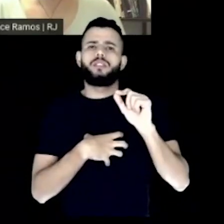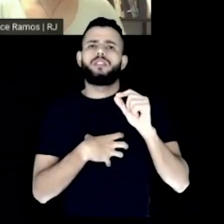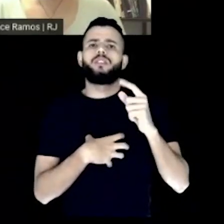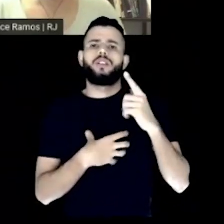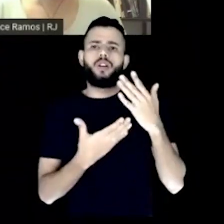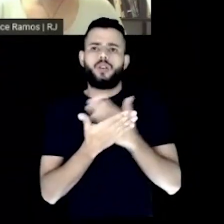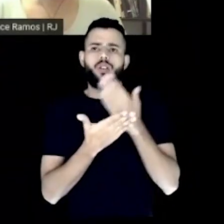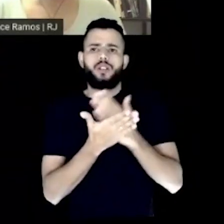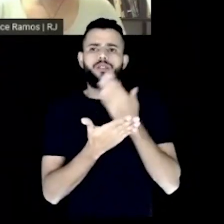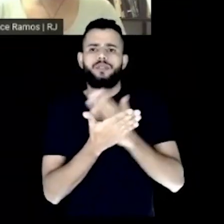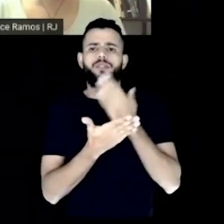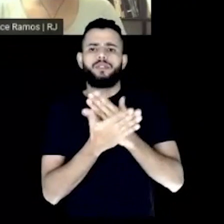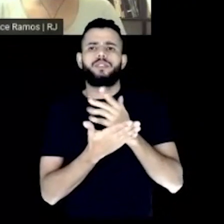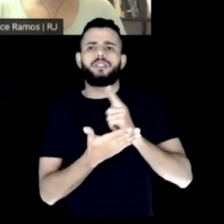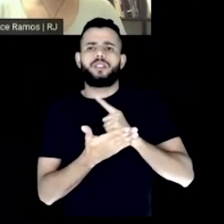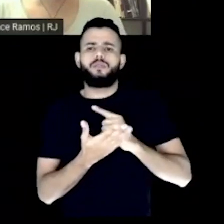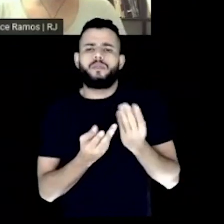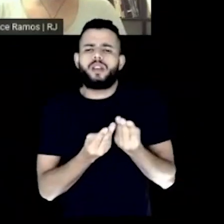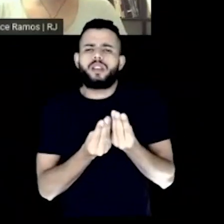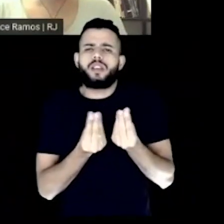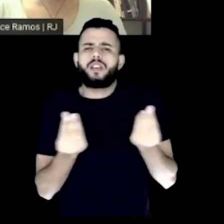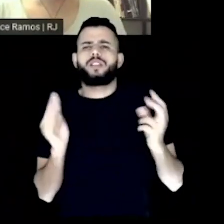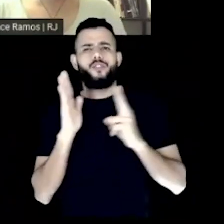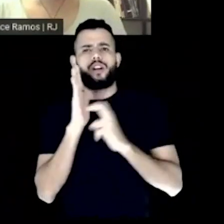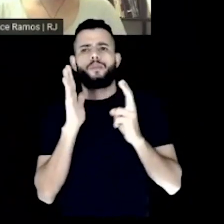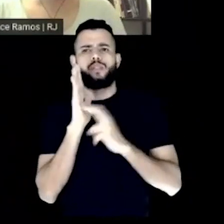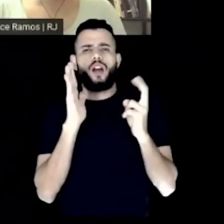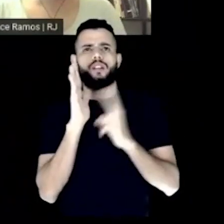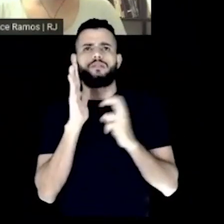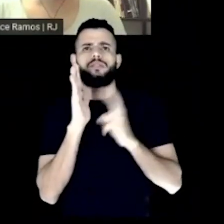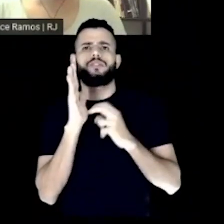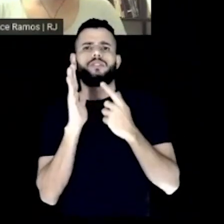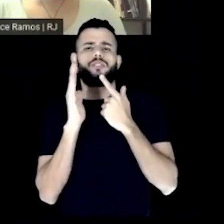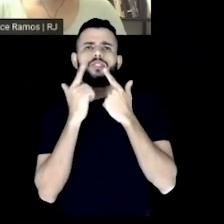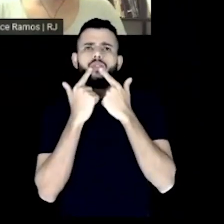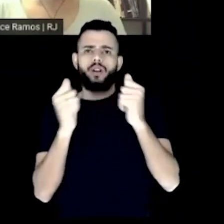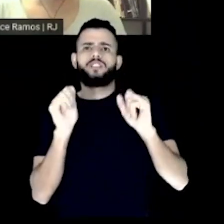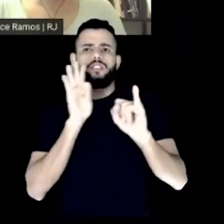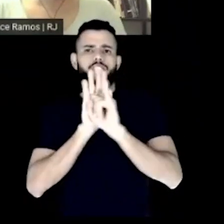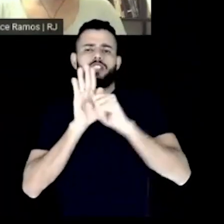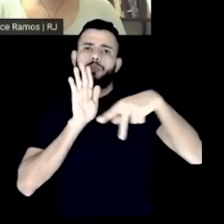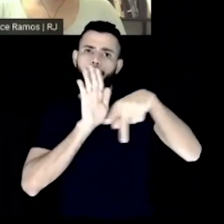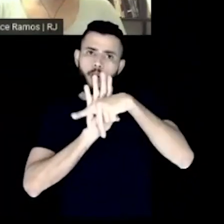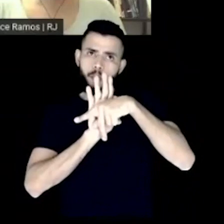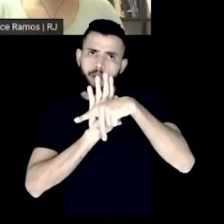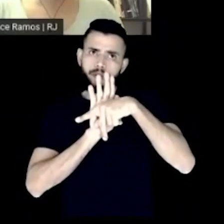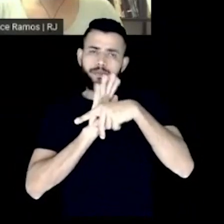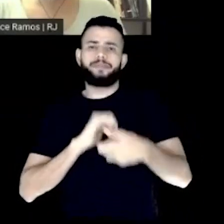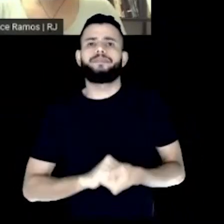também, eu também li o seu livro, e ele tem uma riqueza de vocabulário de linguagem e uma identidade muito